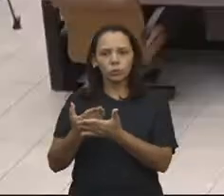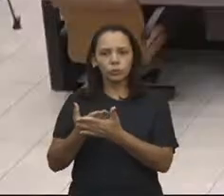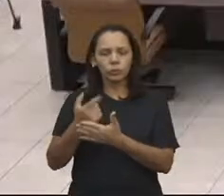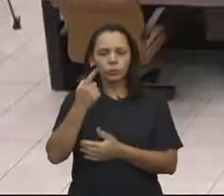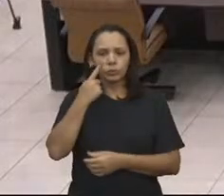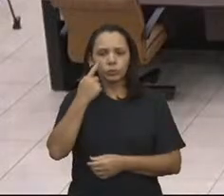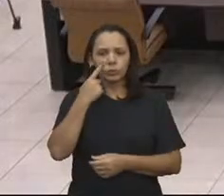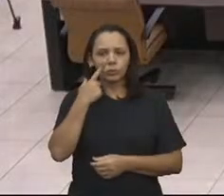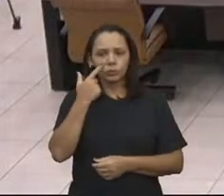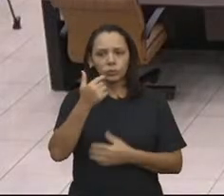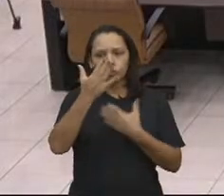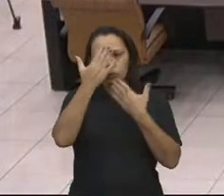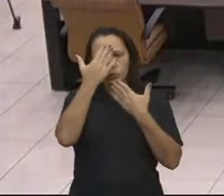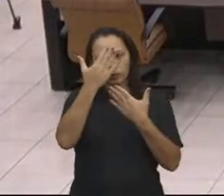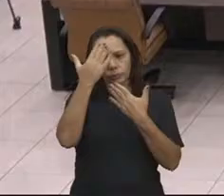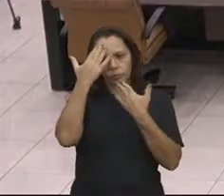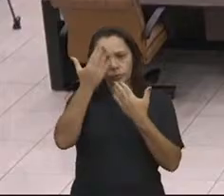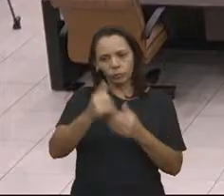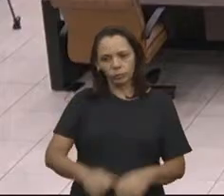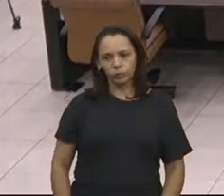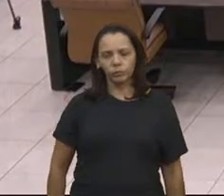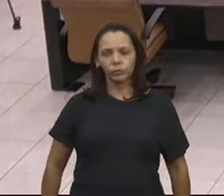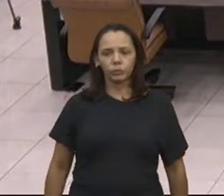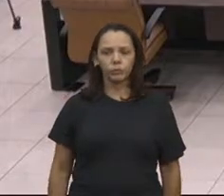Obrigado, Felipe. Obrigado, Roberto Abreu.